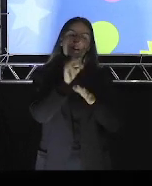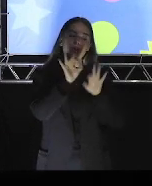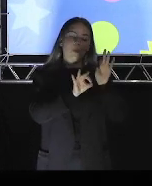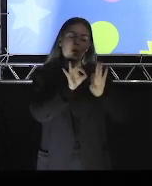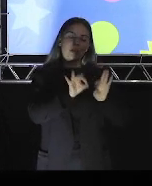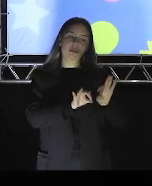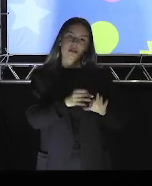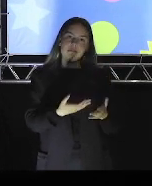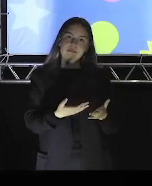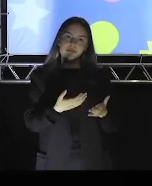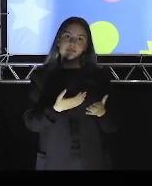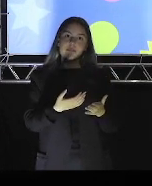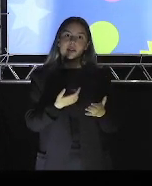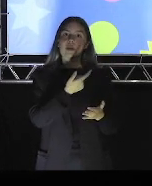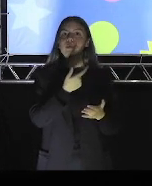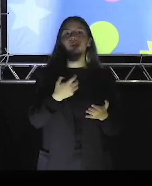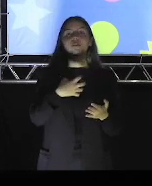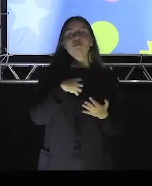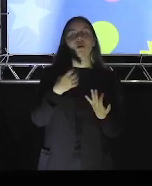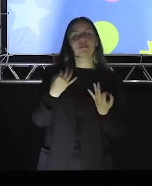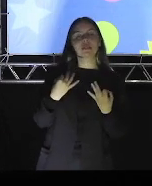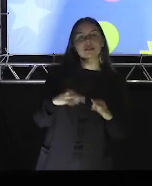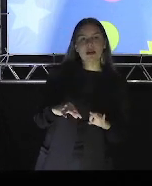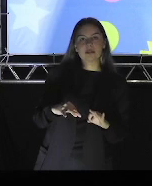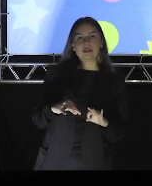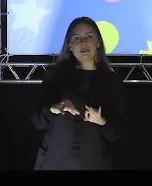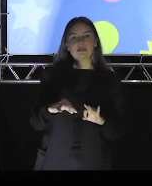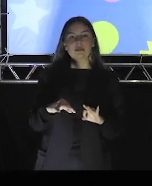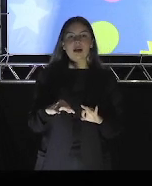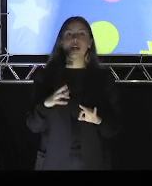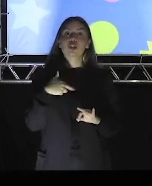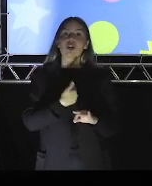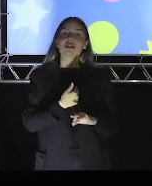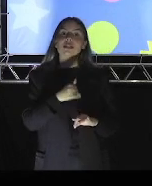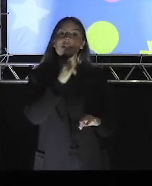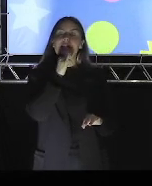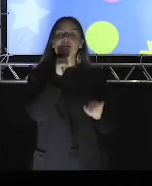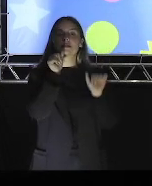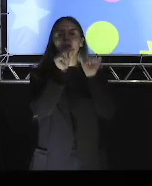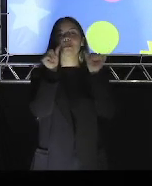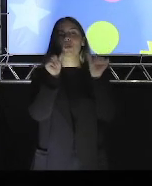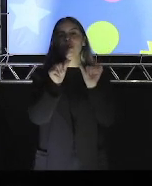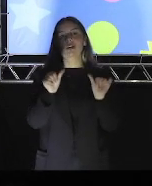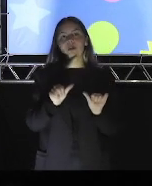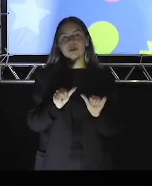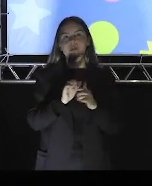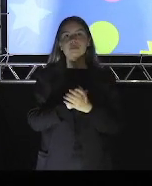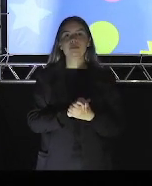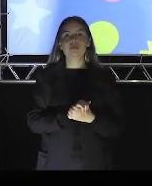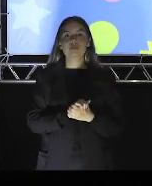exemplo. Não tem uma forma certa. A gente está testando modelos.